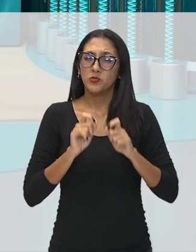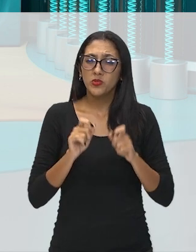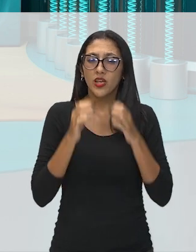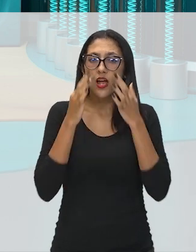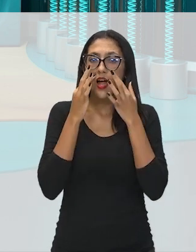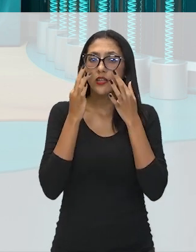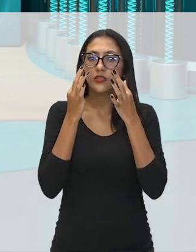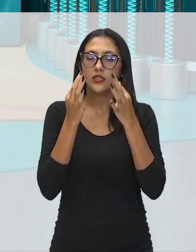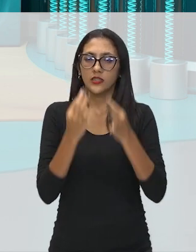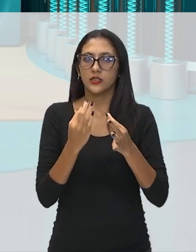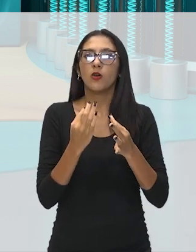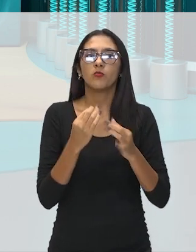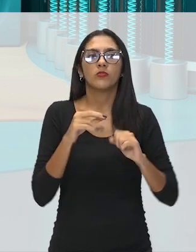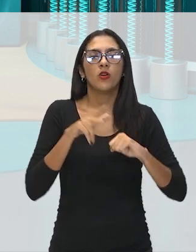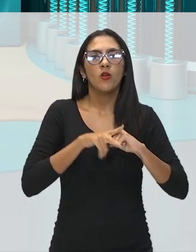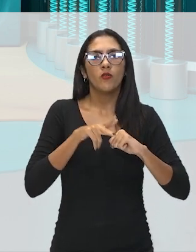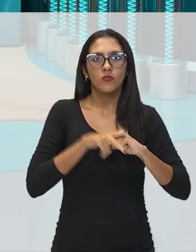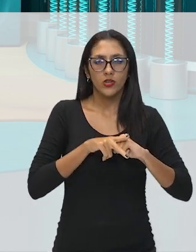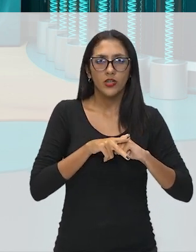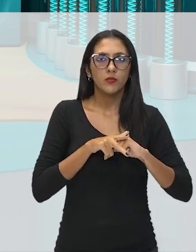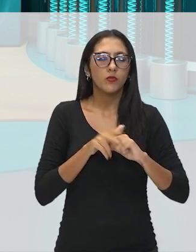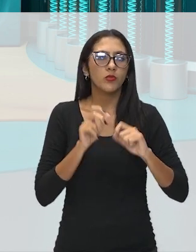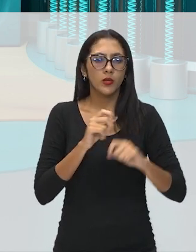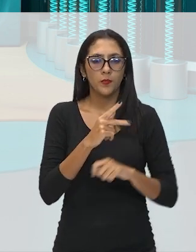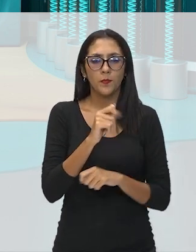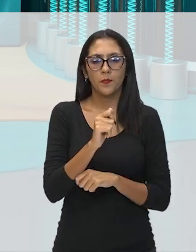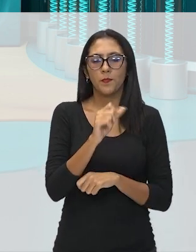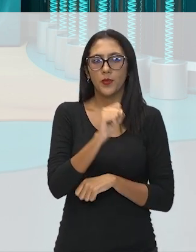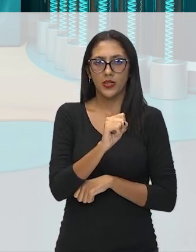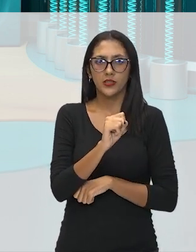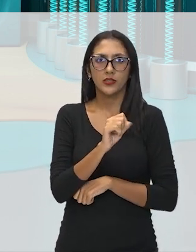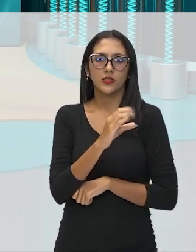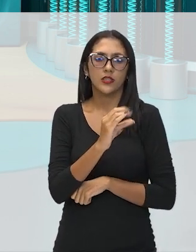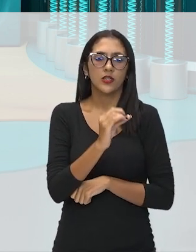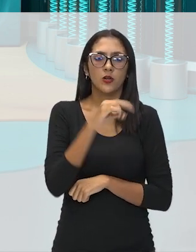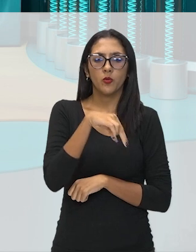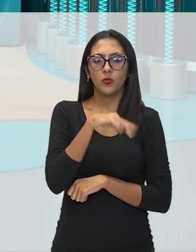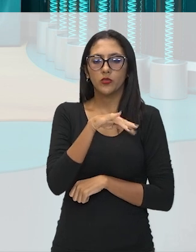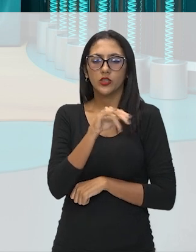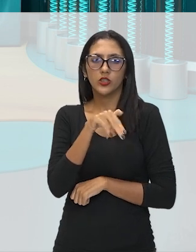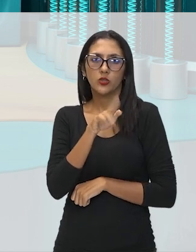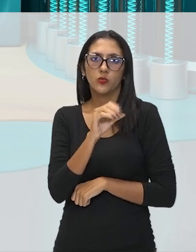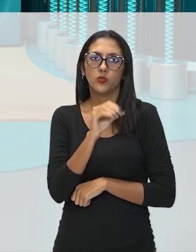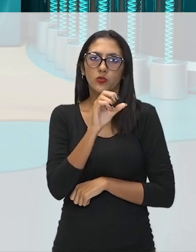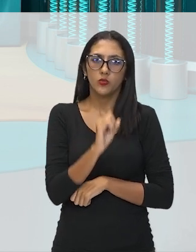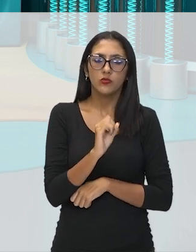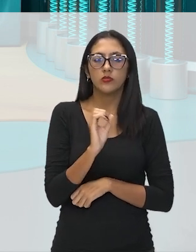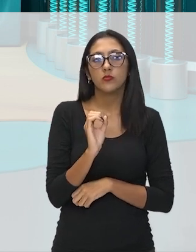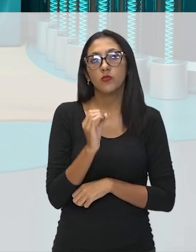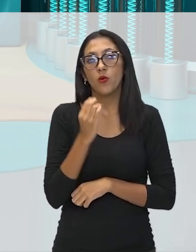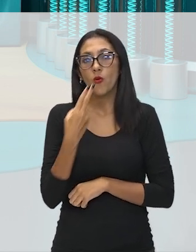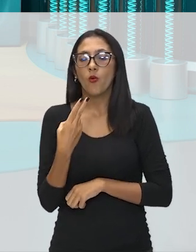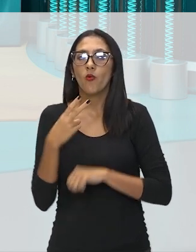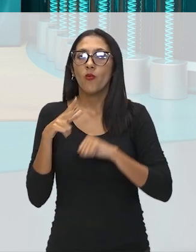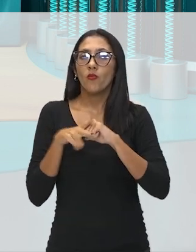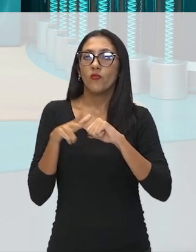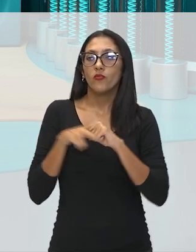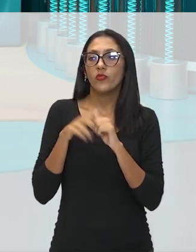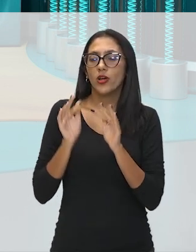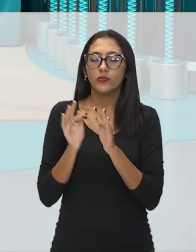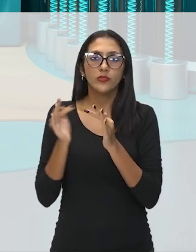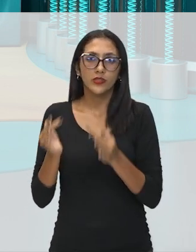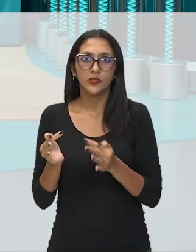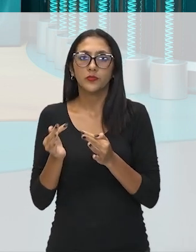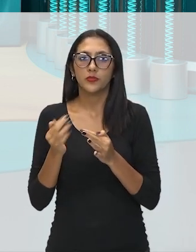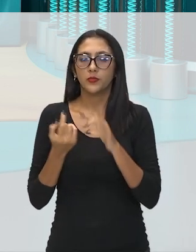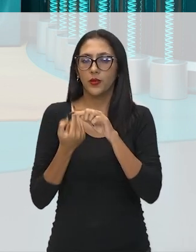ser o past continuous, que vocês vão ver aqui comigo, e o simple past, que vocês já estão aprendendo a trabalhar o simple